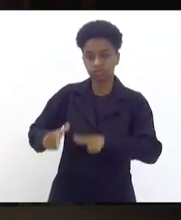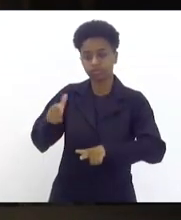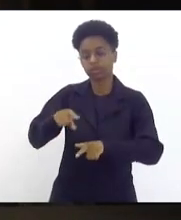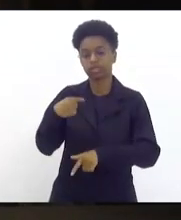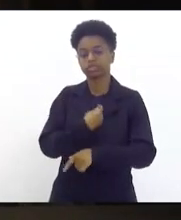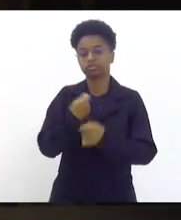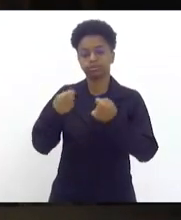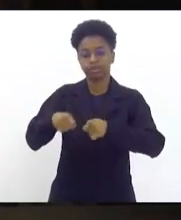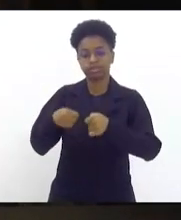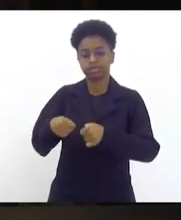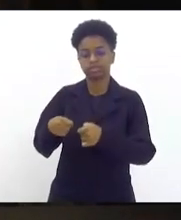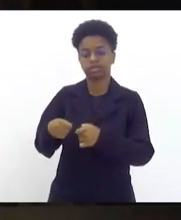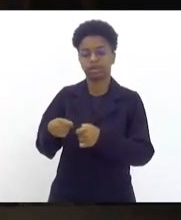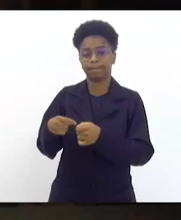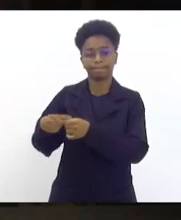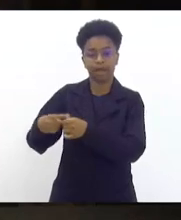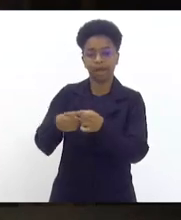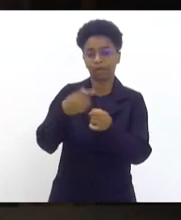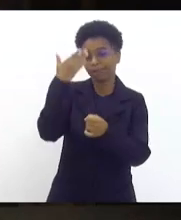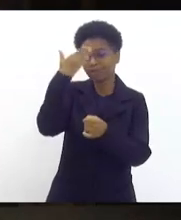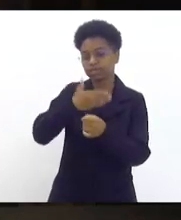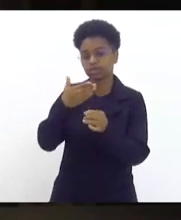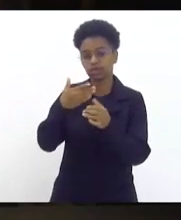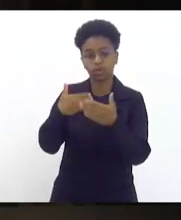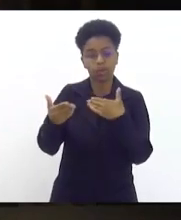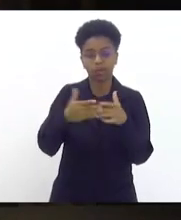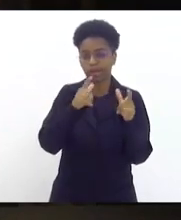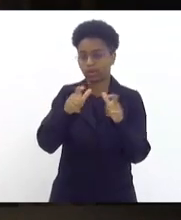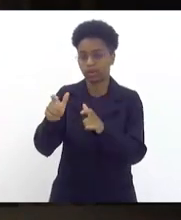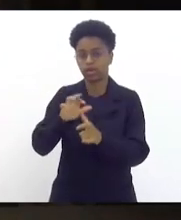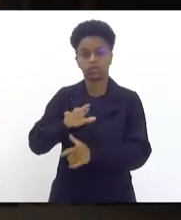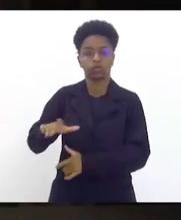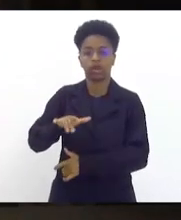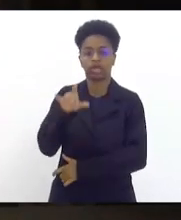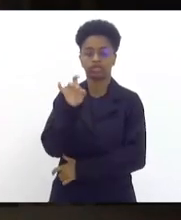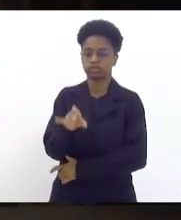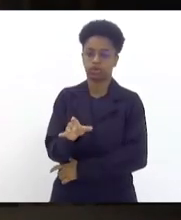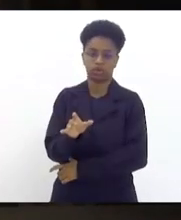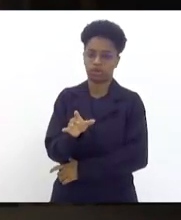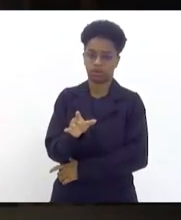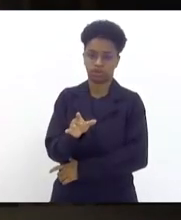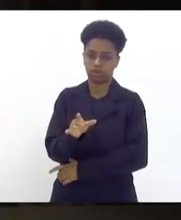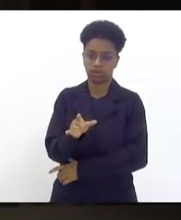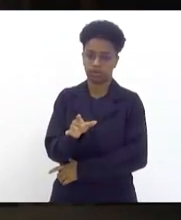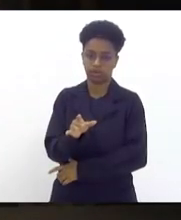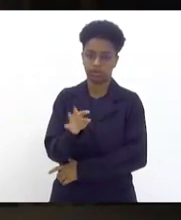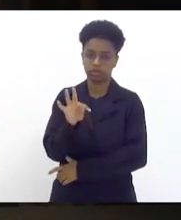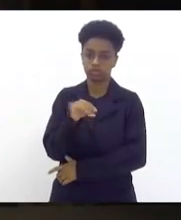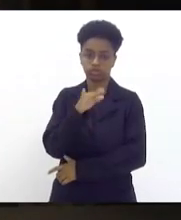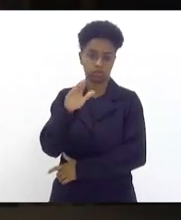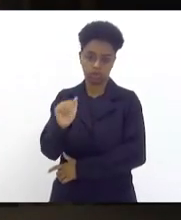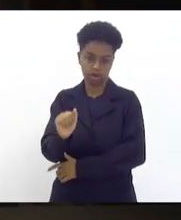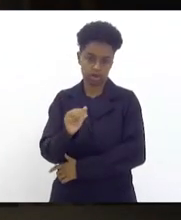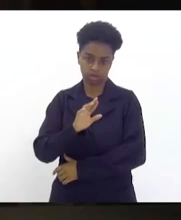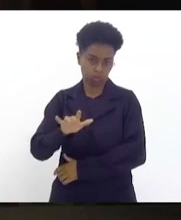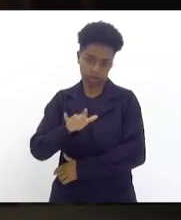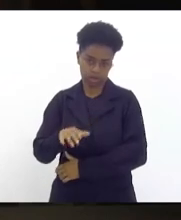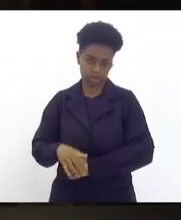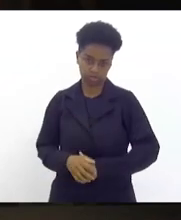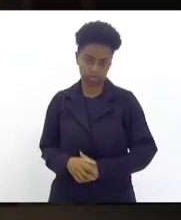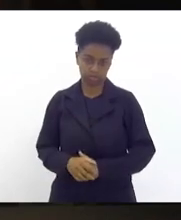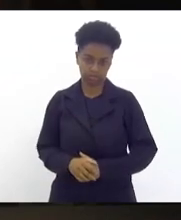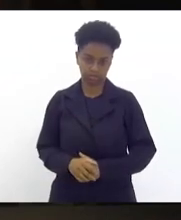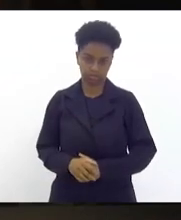de um bairro presente em todo local não só na Tijuca no bairro da Tijuca